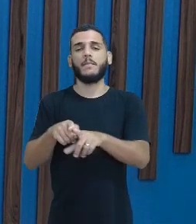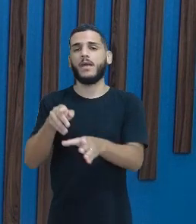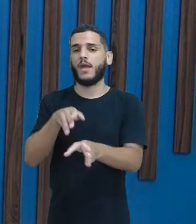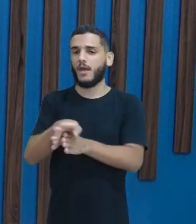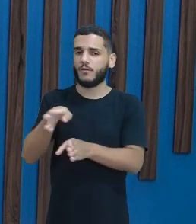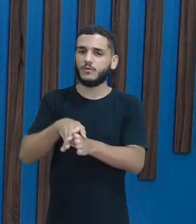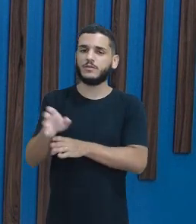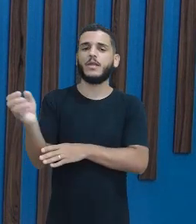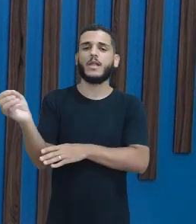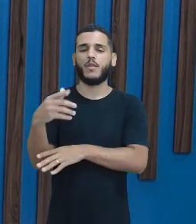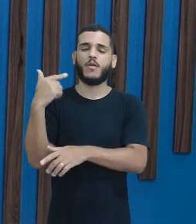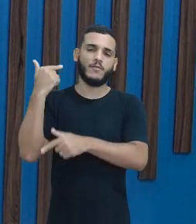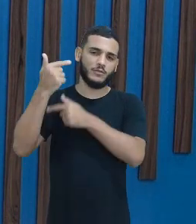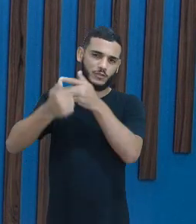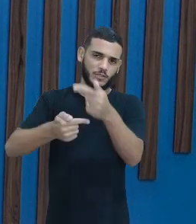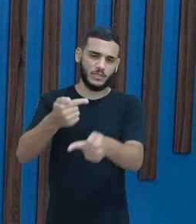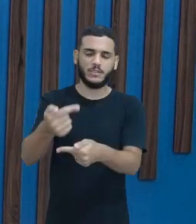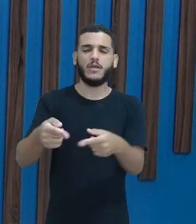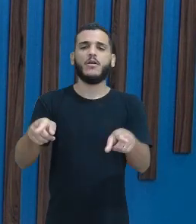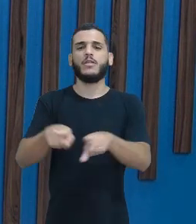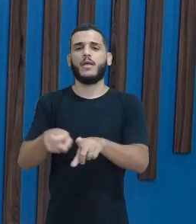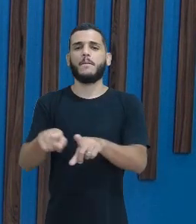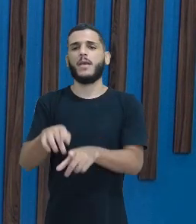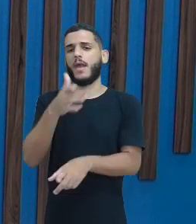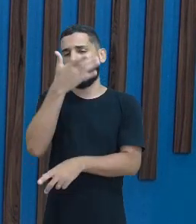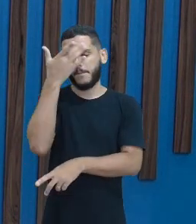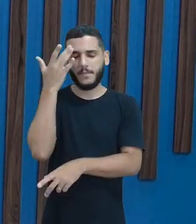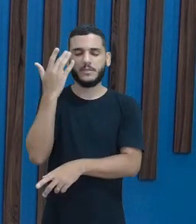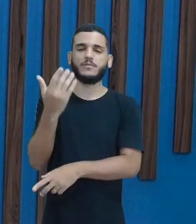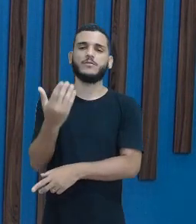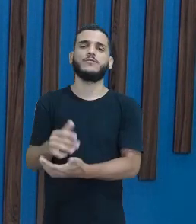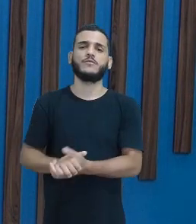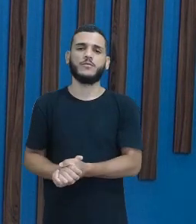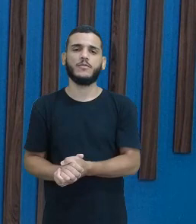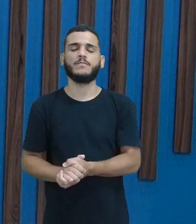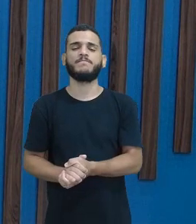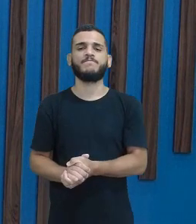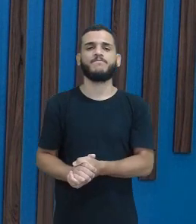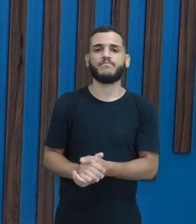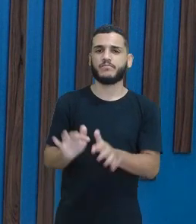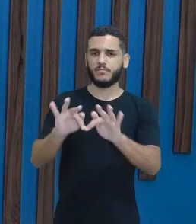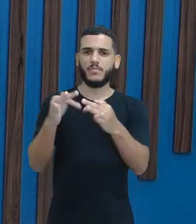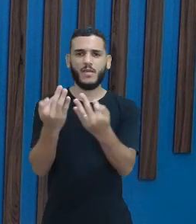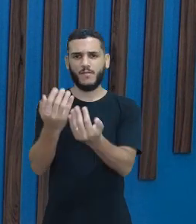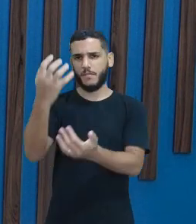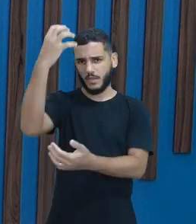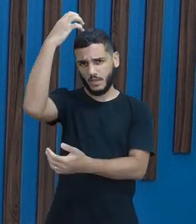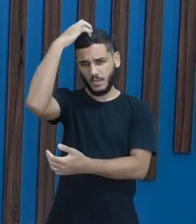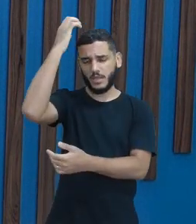novas gerações, e aconselham os membros da família real, né? Então,